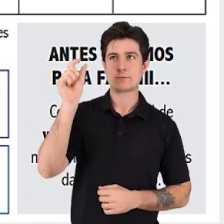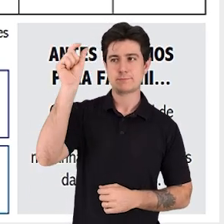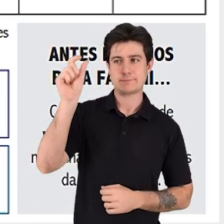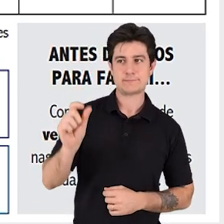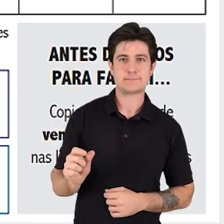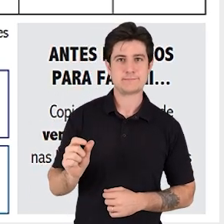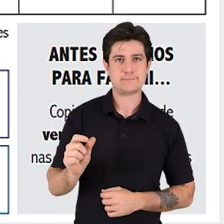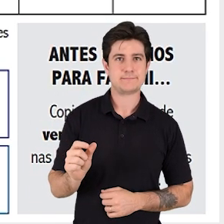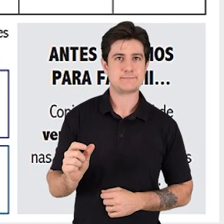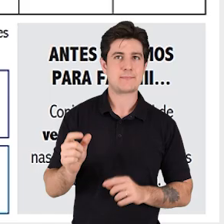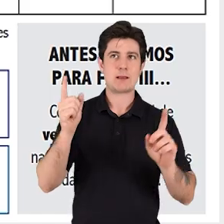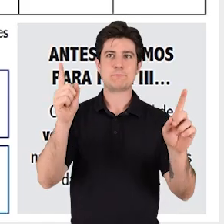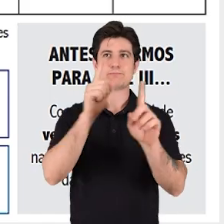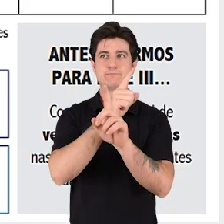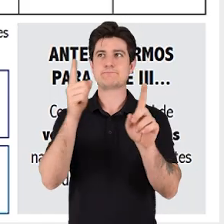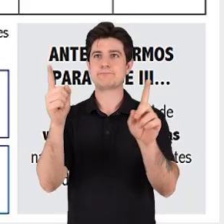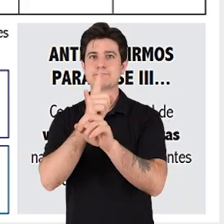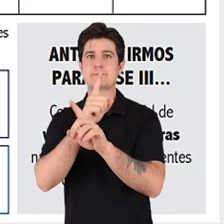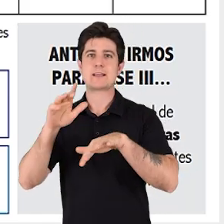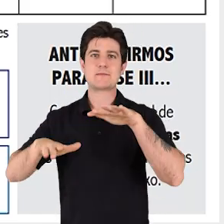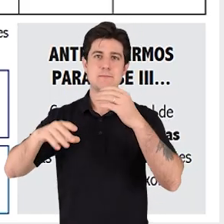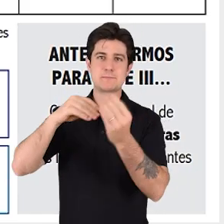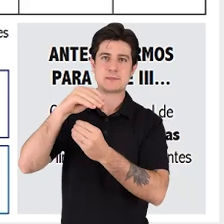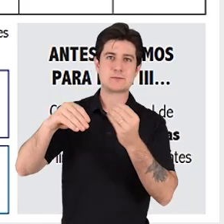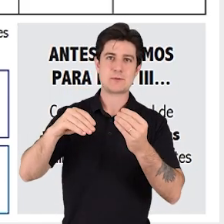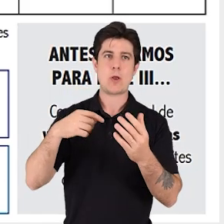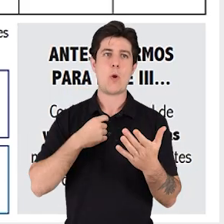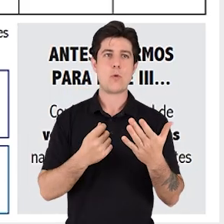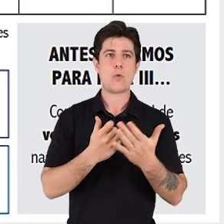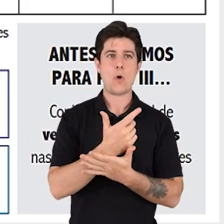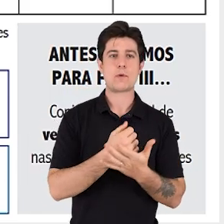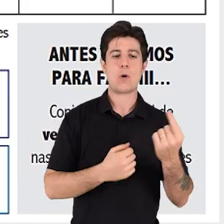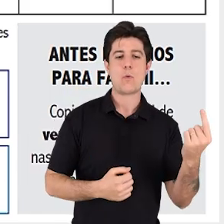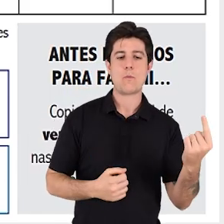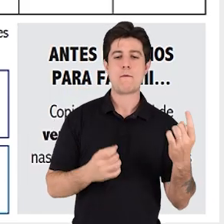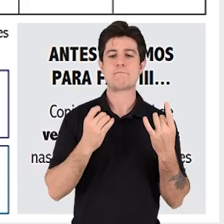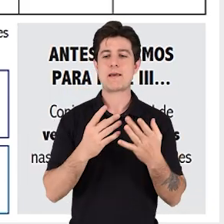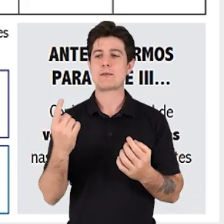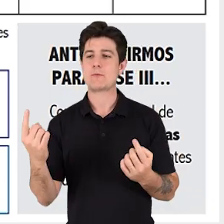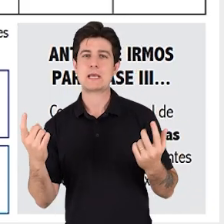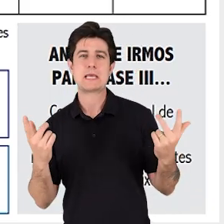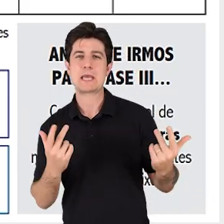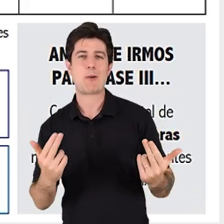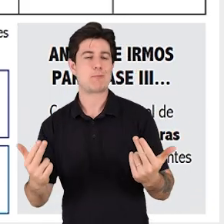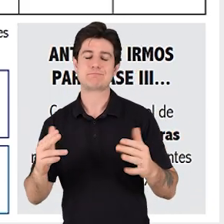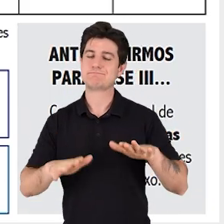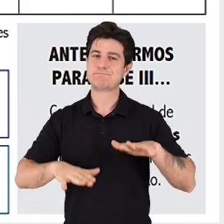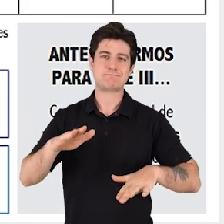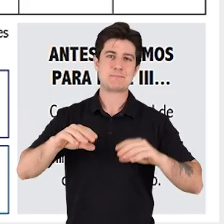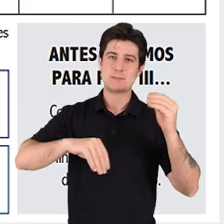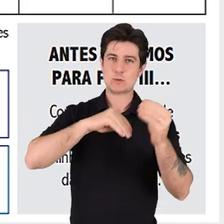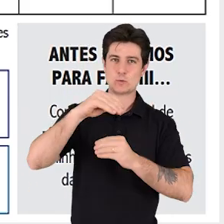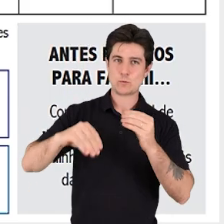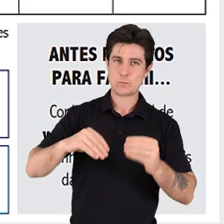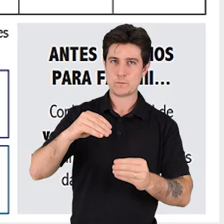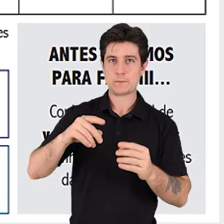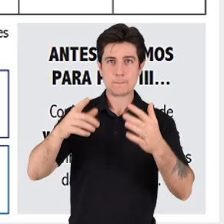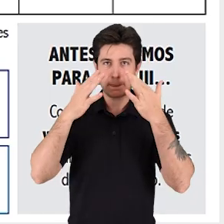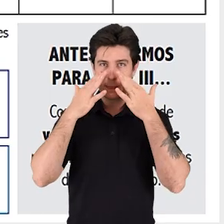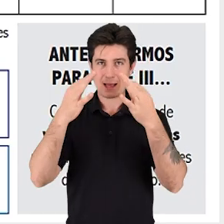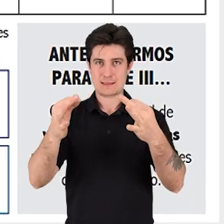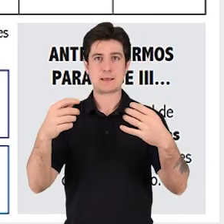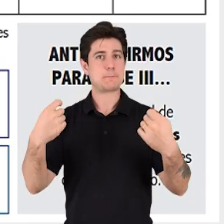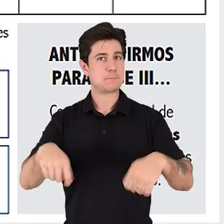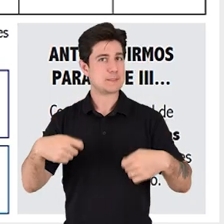da tabela. Isso é muito comum, pois é muito difícil que as vendas de itens aconteçam na mesma sequência que as compras.